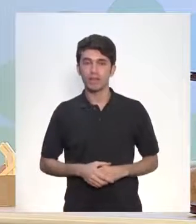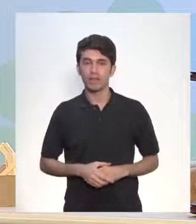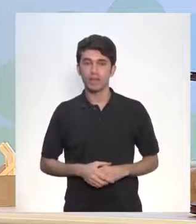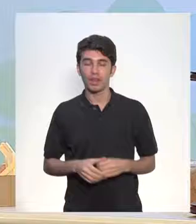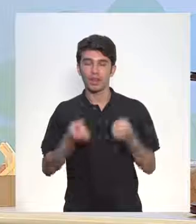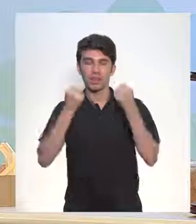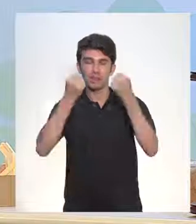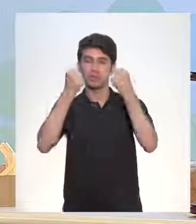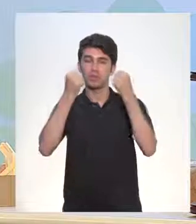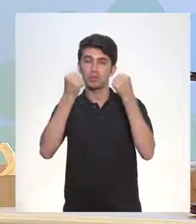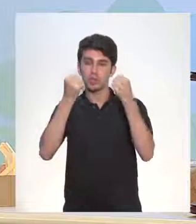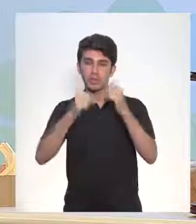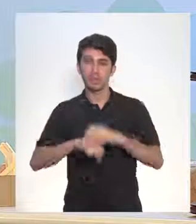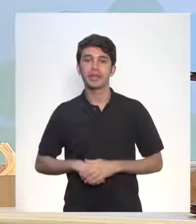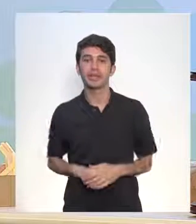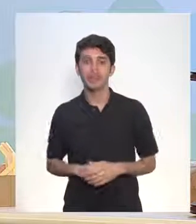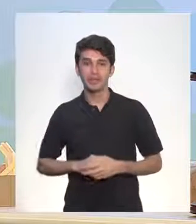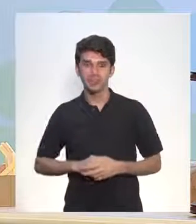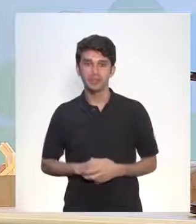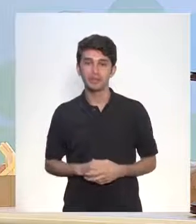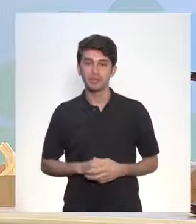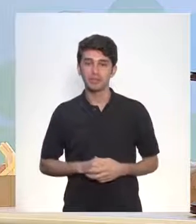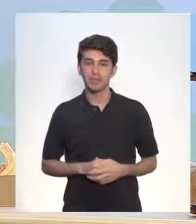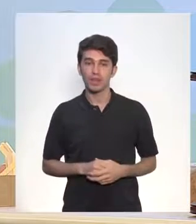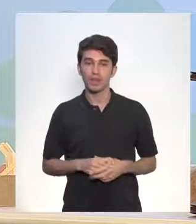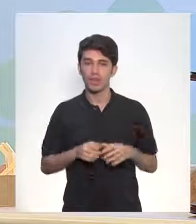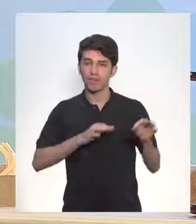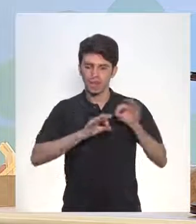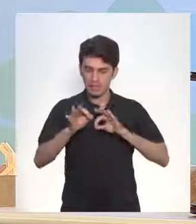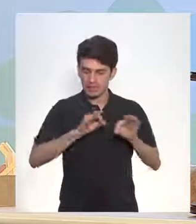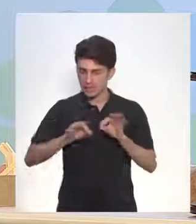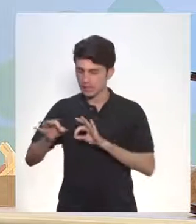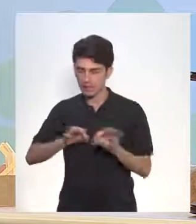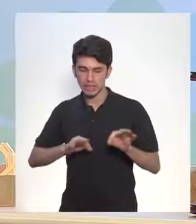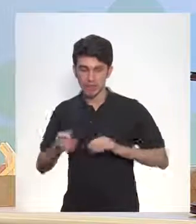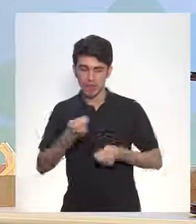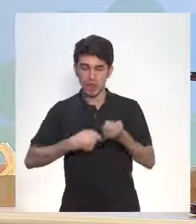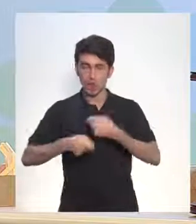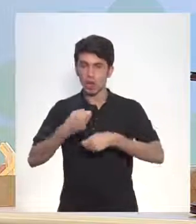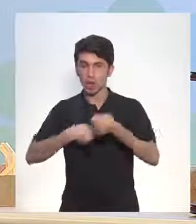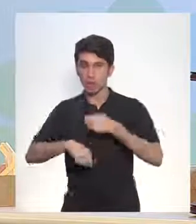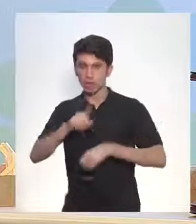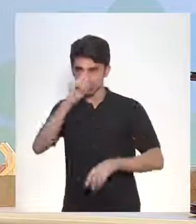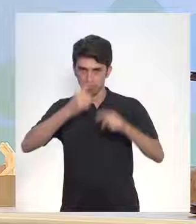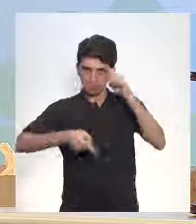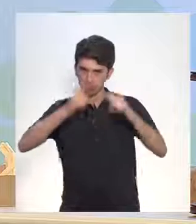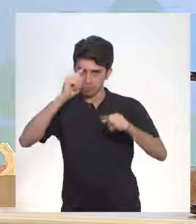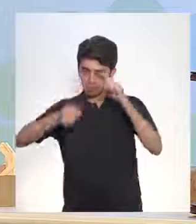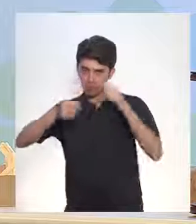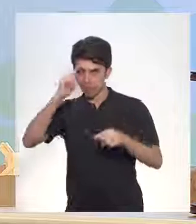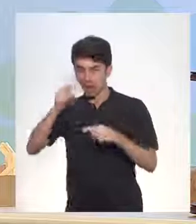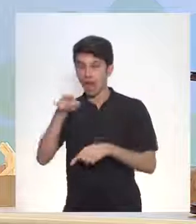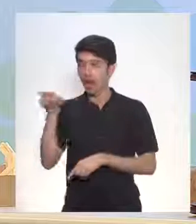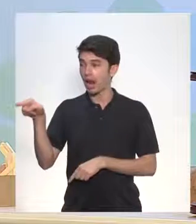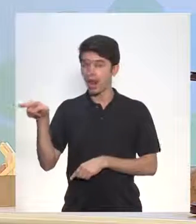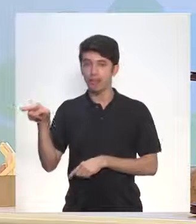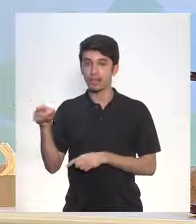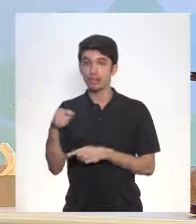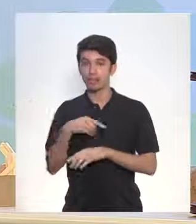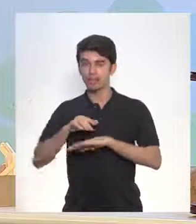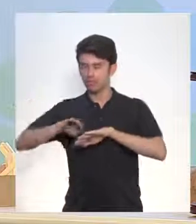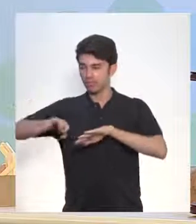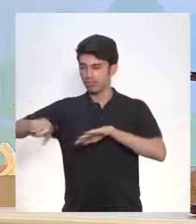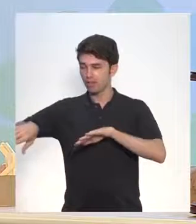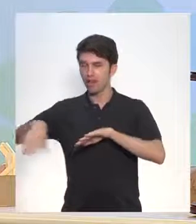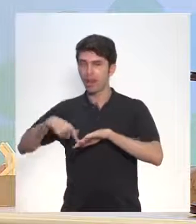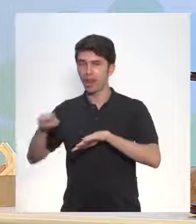muito poder aqui nas mãos dele, ele vai regulamentar toda a economia. Aqueles carinhas que estavam à margem